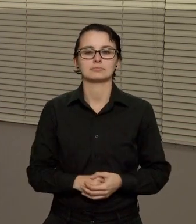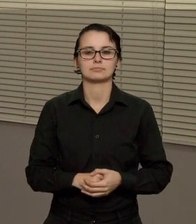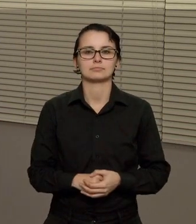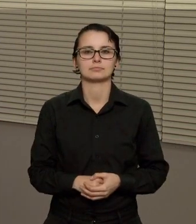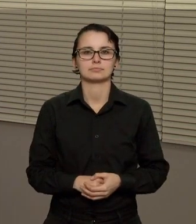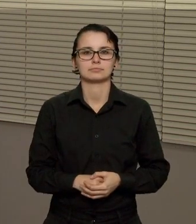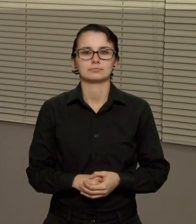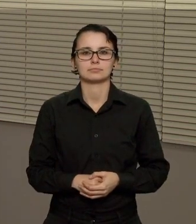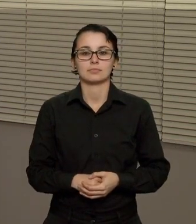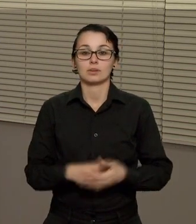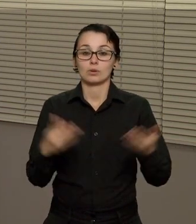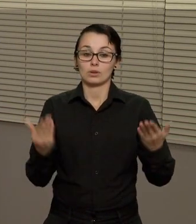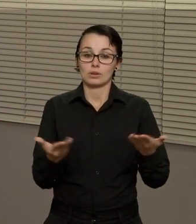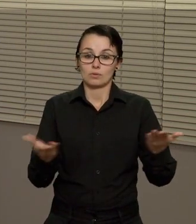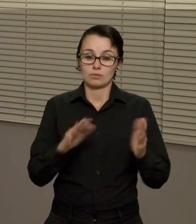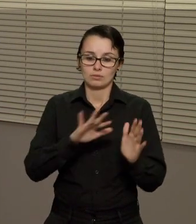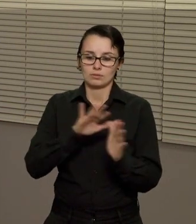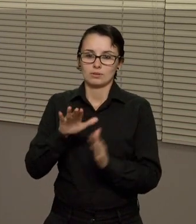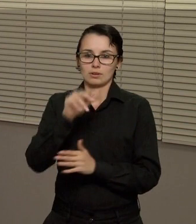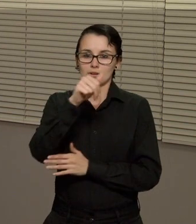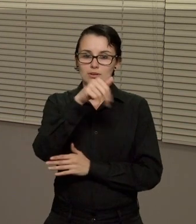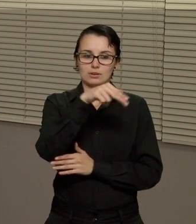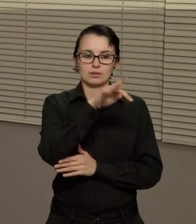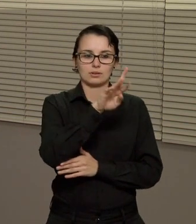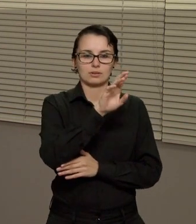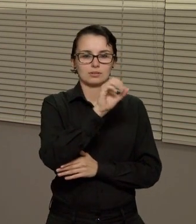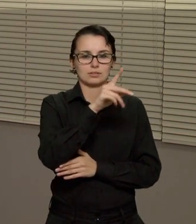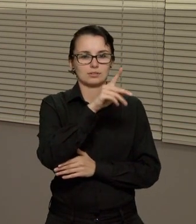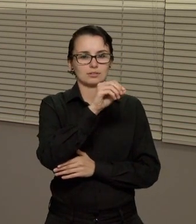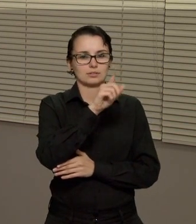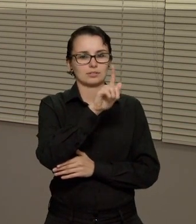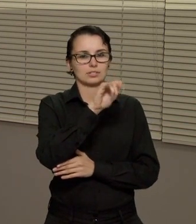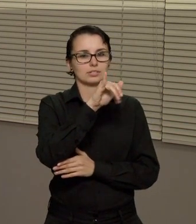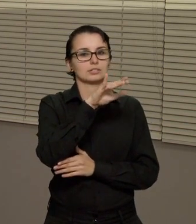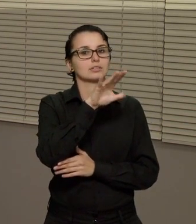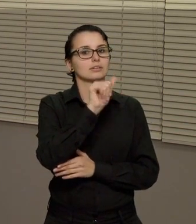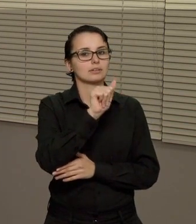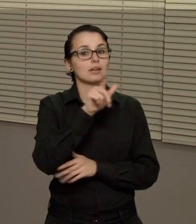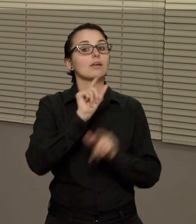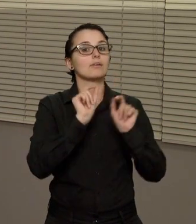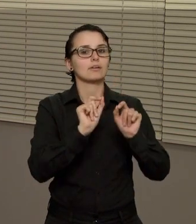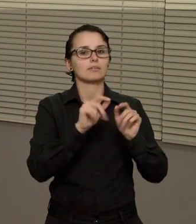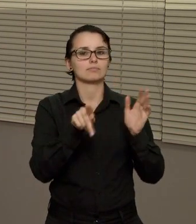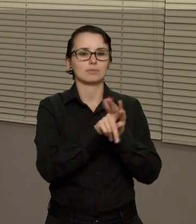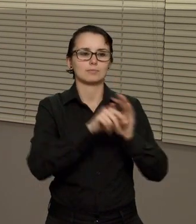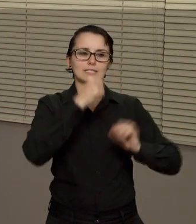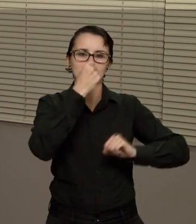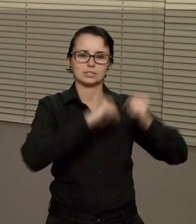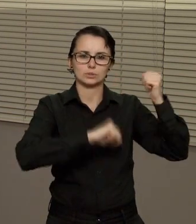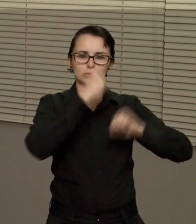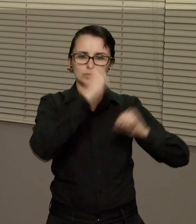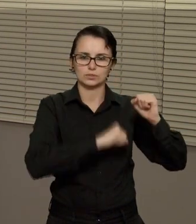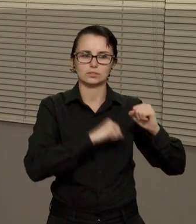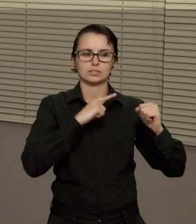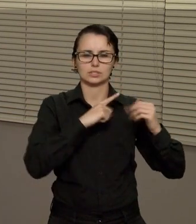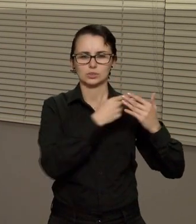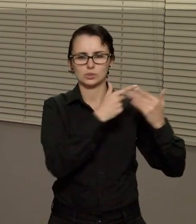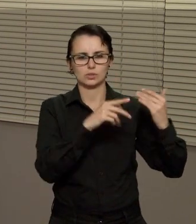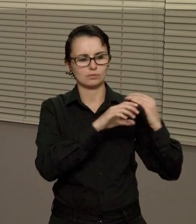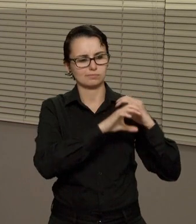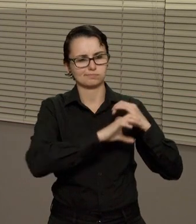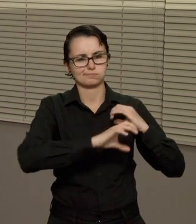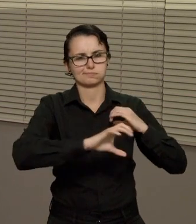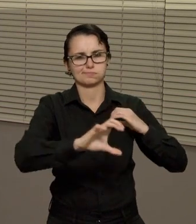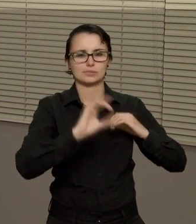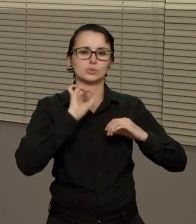Os constituintes de origem antropogênica são aqueles relacionados aos resíduos de atividades industriais e aos